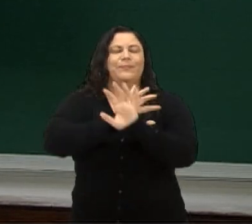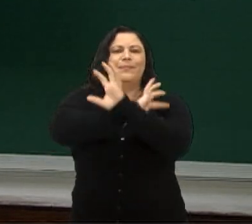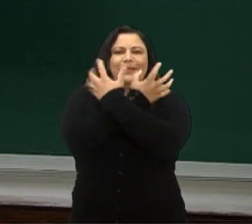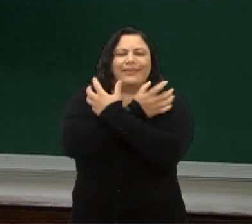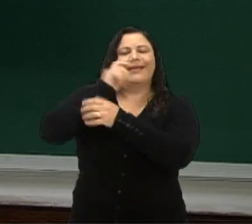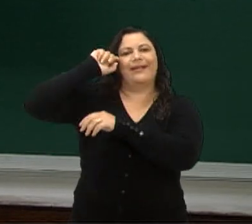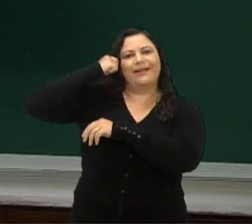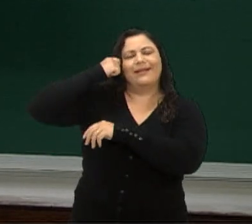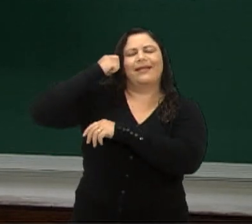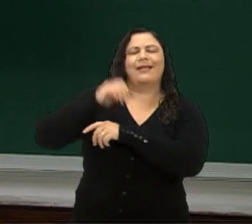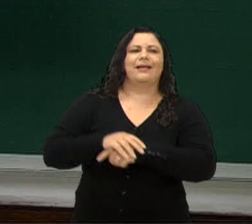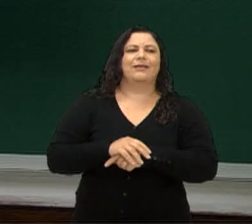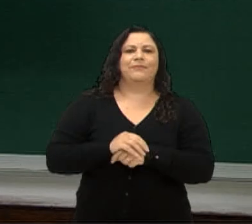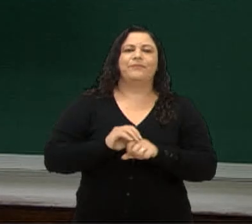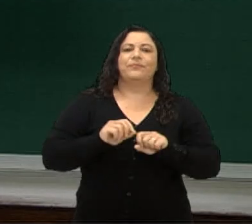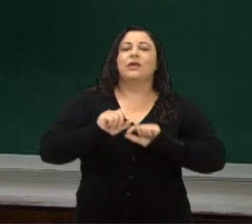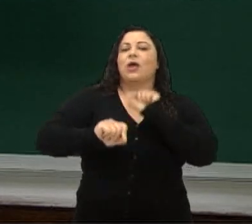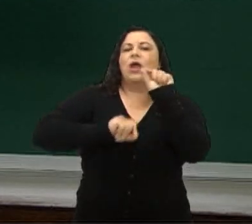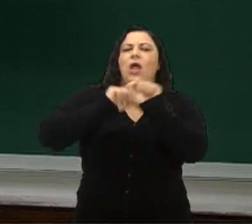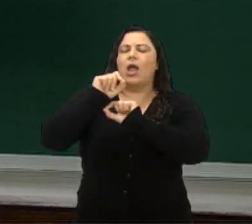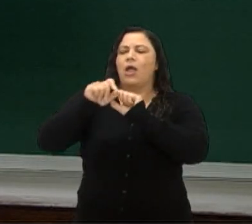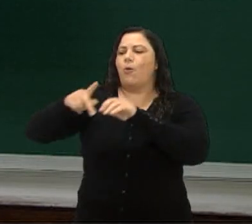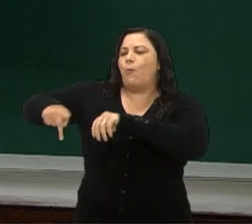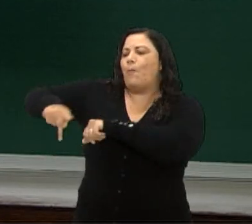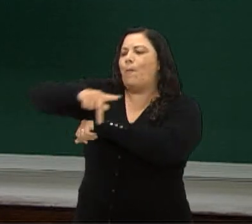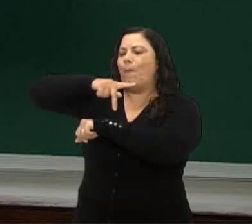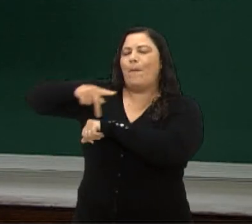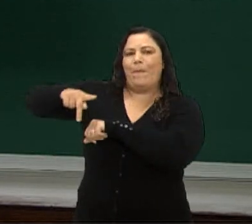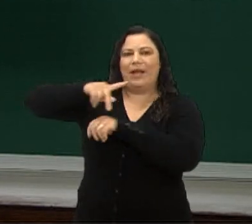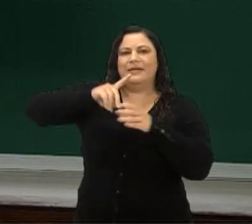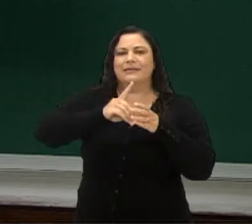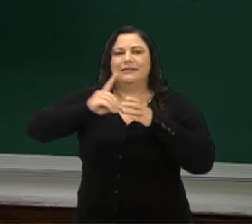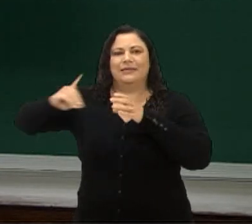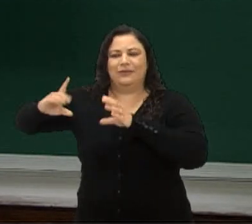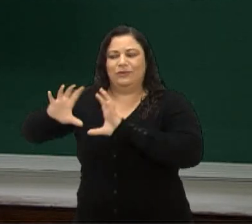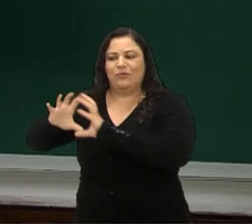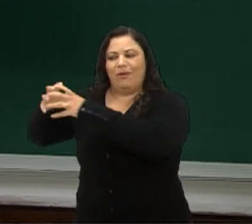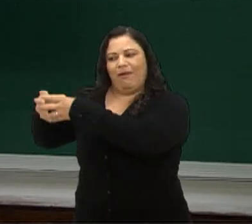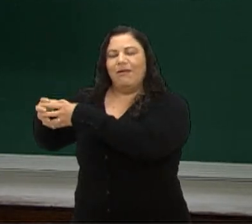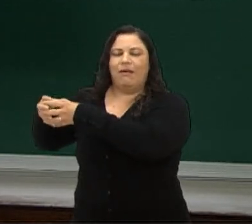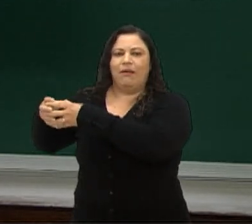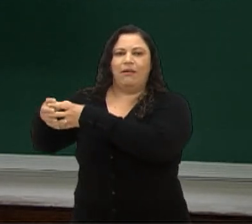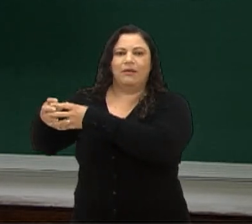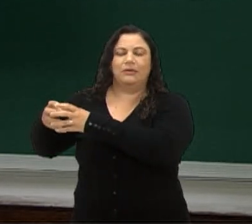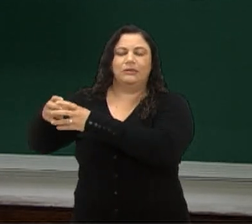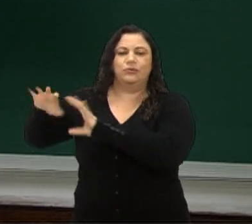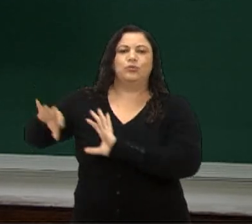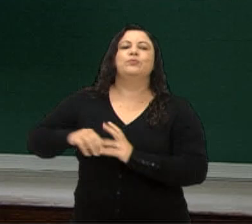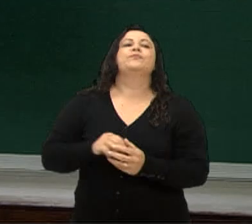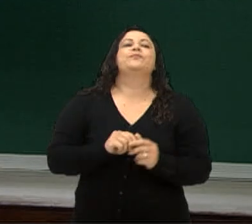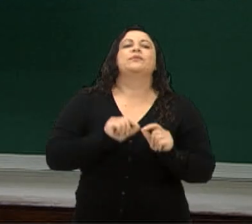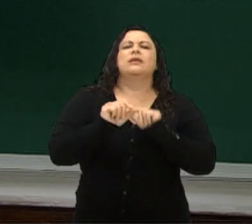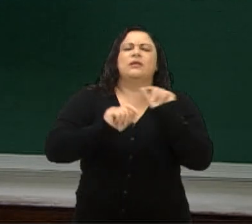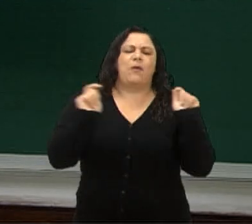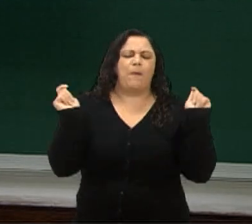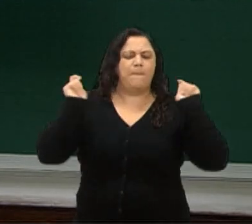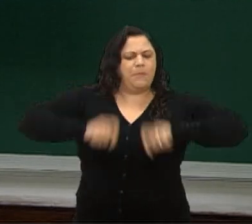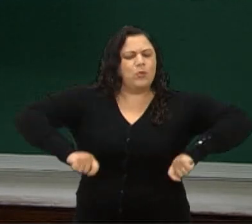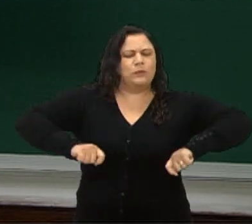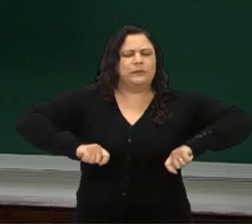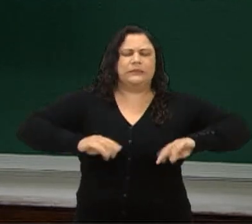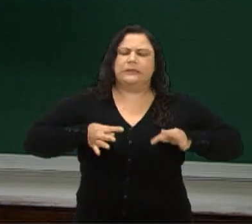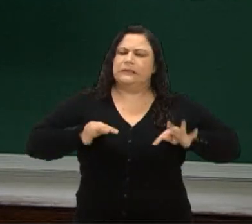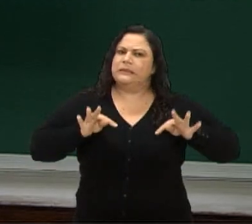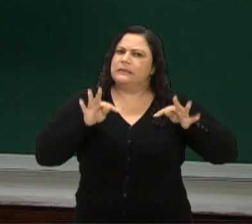país africano isolado do resto do mundo e que é uma potência tecnológica. Reparem, meus amigos, que eu sublinhei